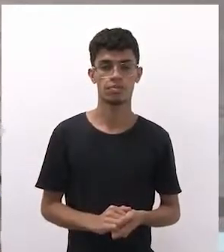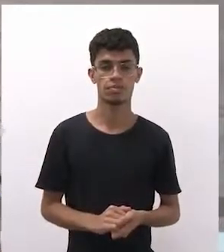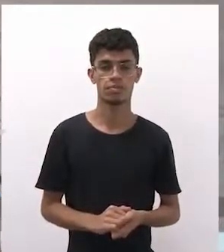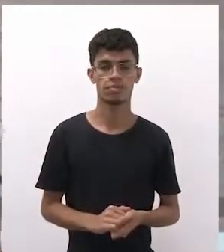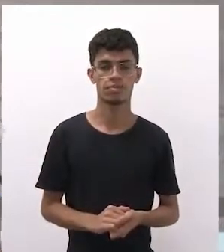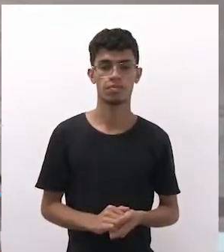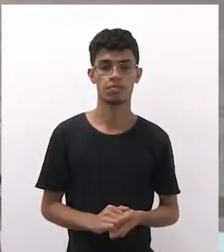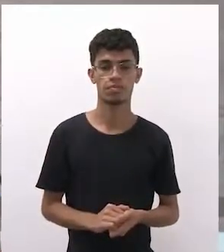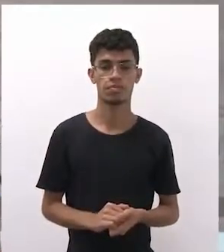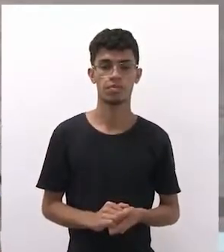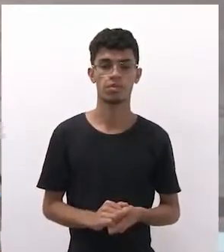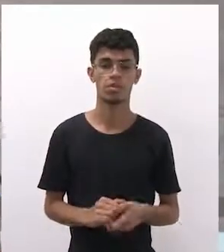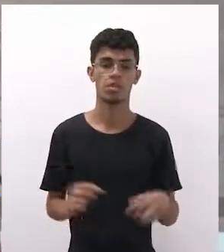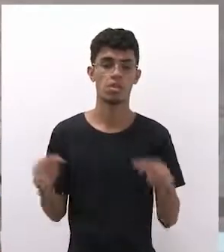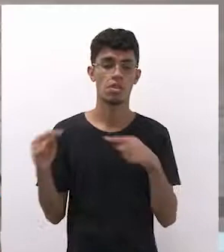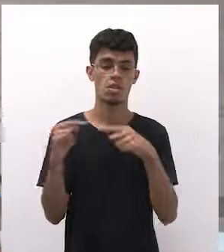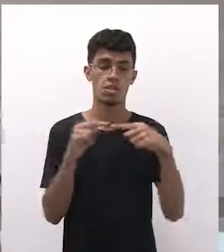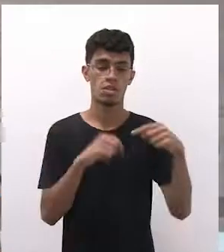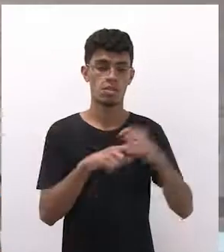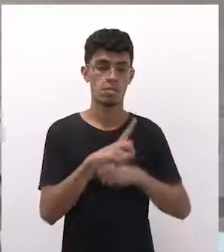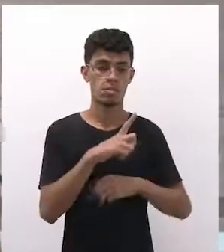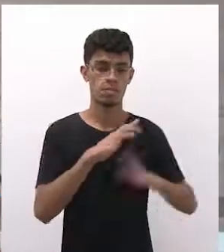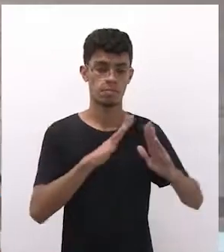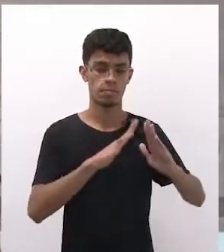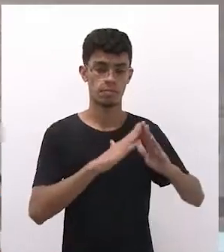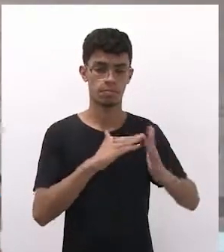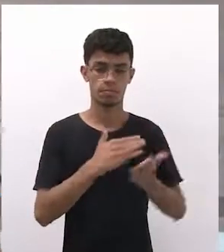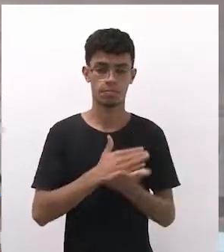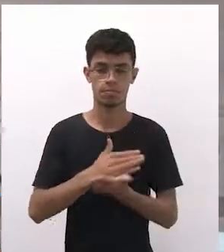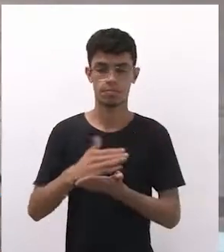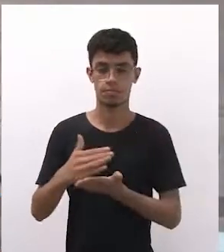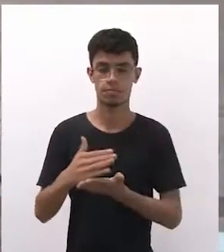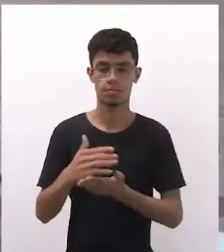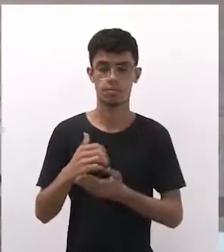vínculo, o vínculo doméstico, principalmente quando inicia,